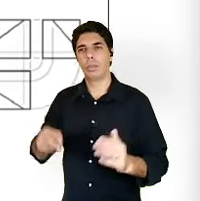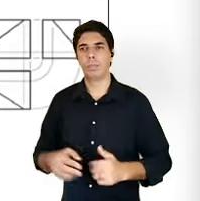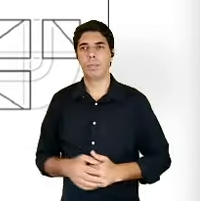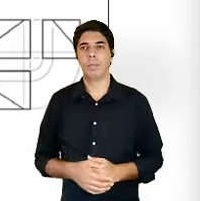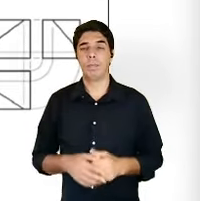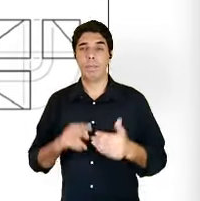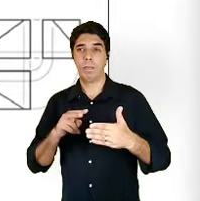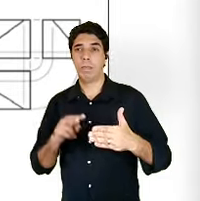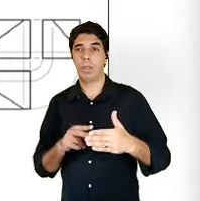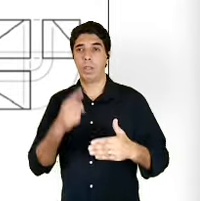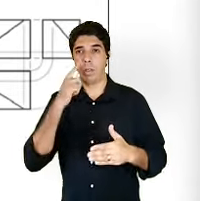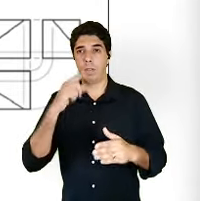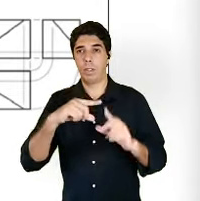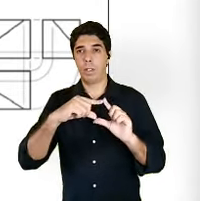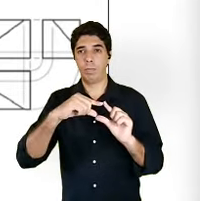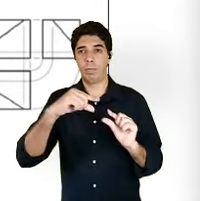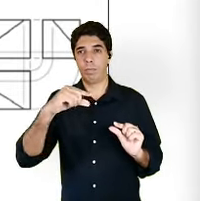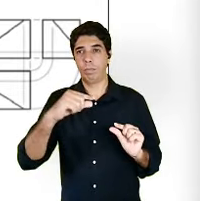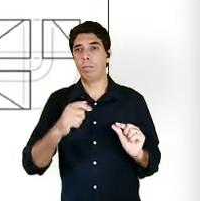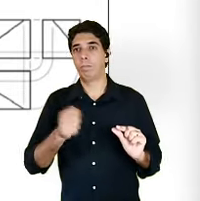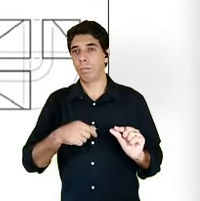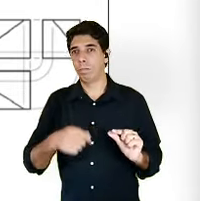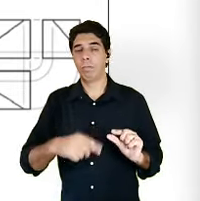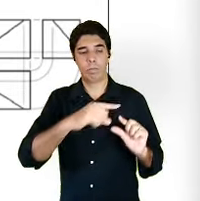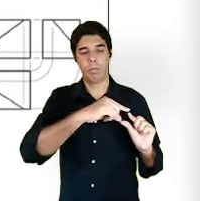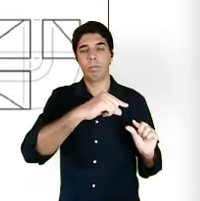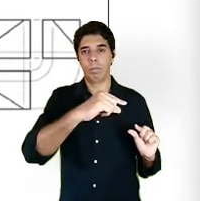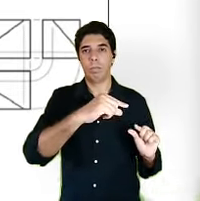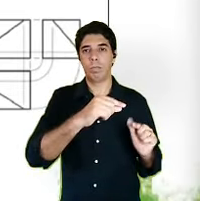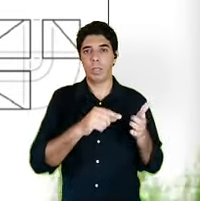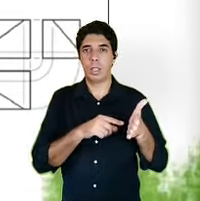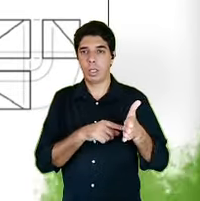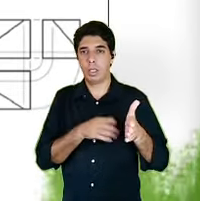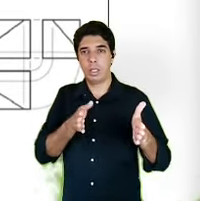por exemplo. E aí vocês conseguiriam ver essa parte, né? Que é essa.